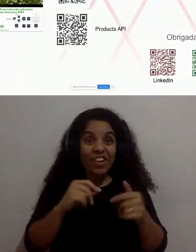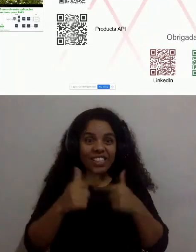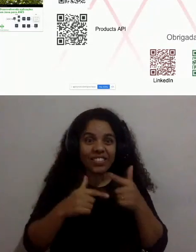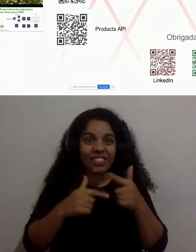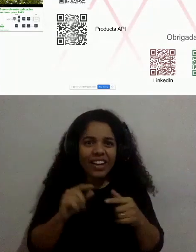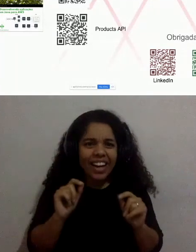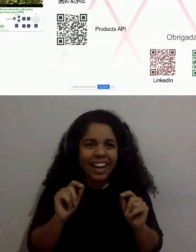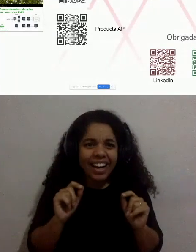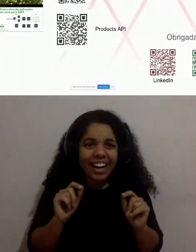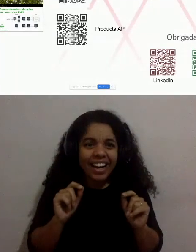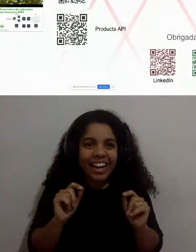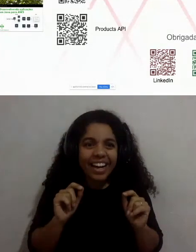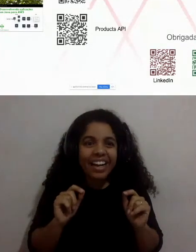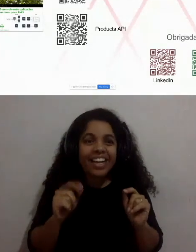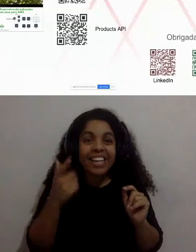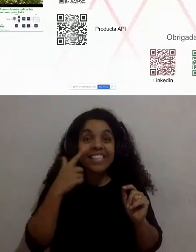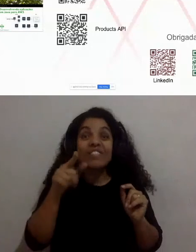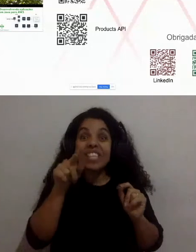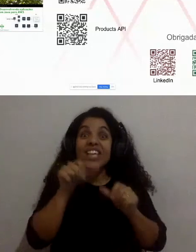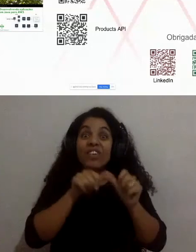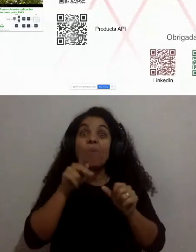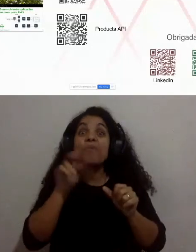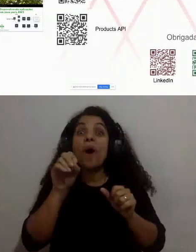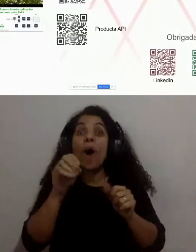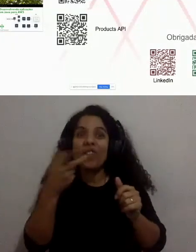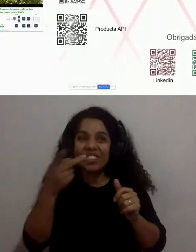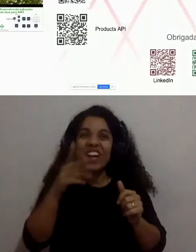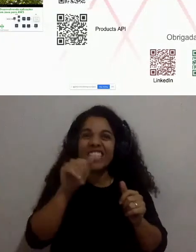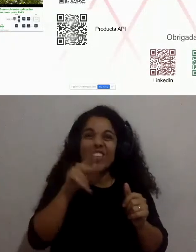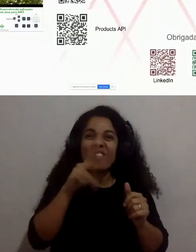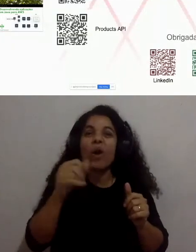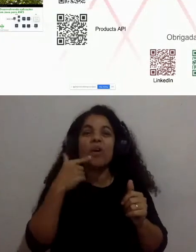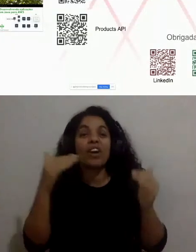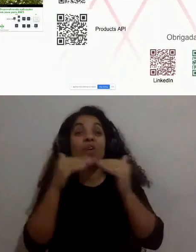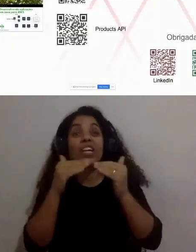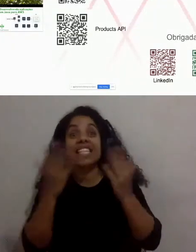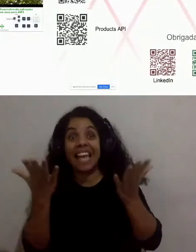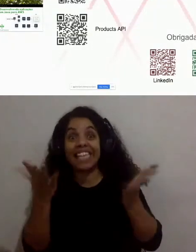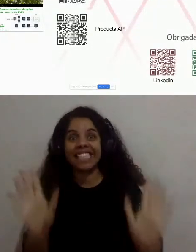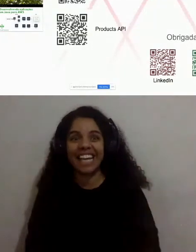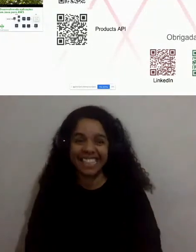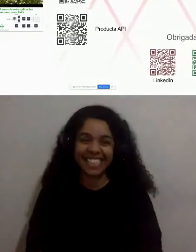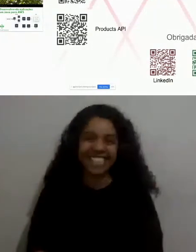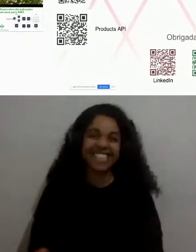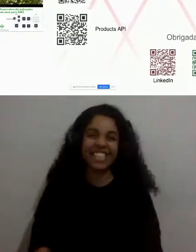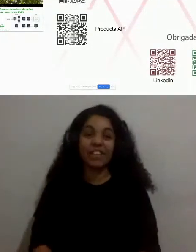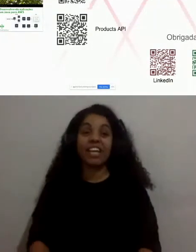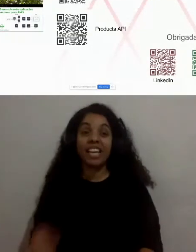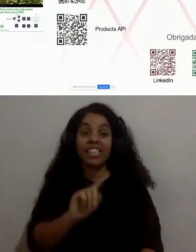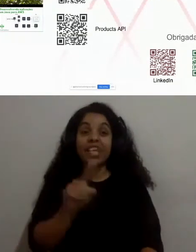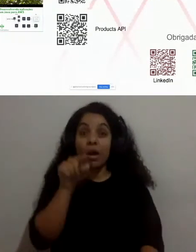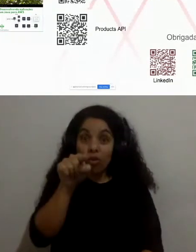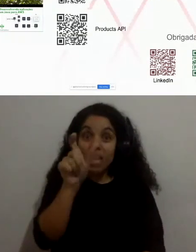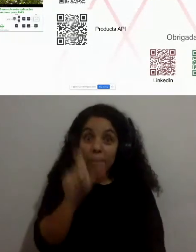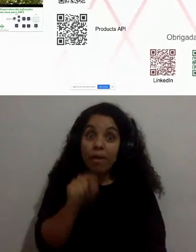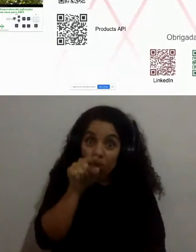Oi? Você virou pior. Eu vi, coincidente, né? Não, é você